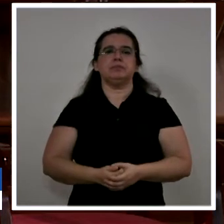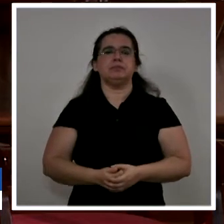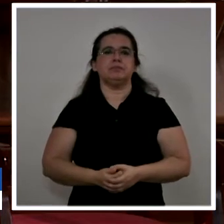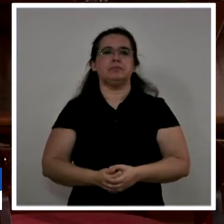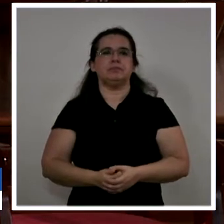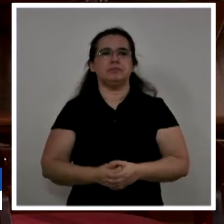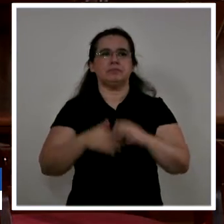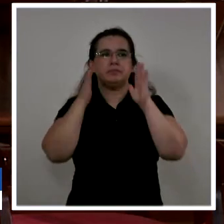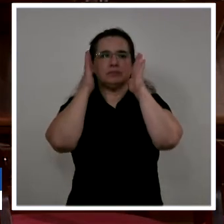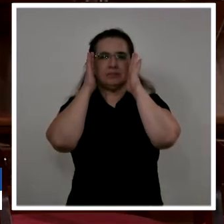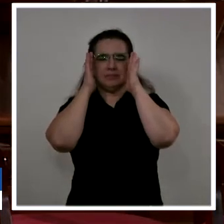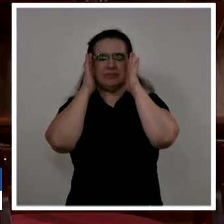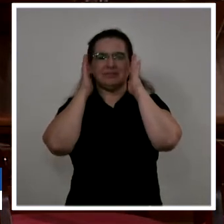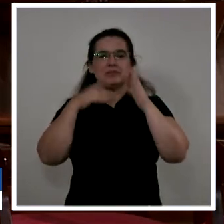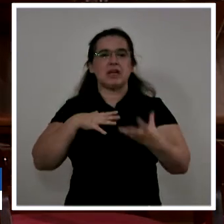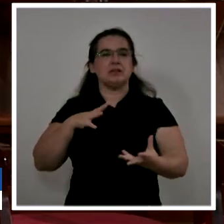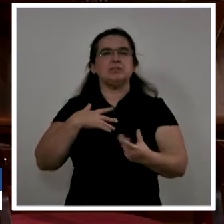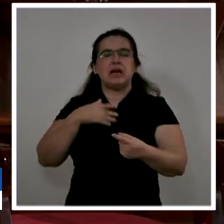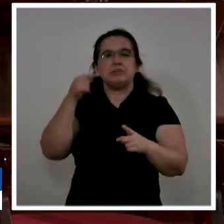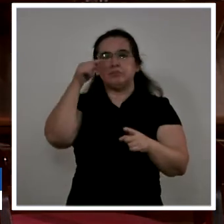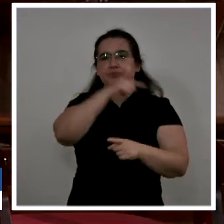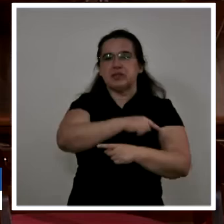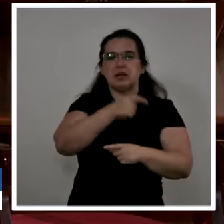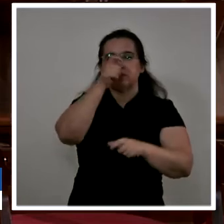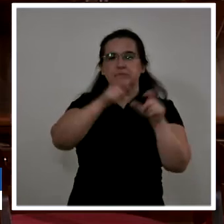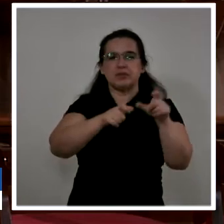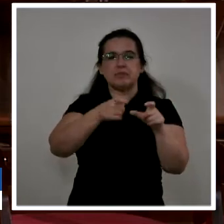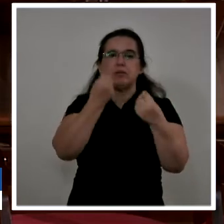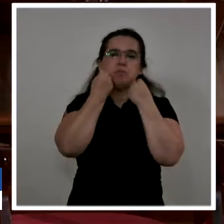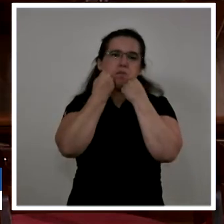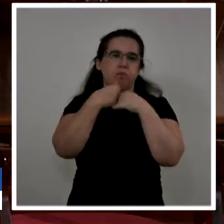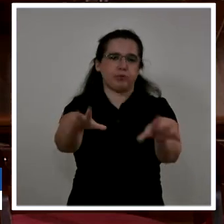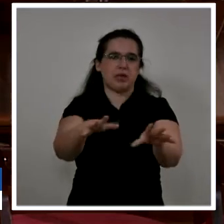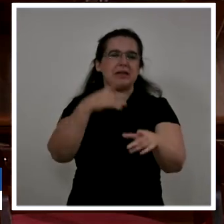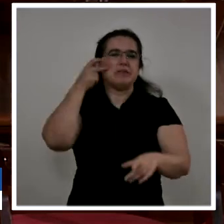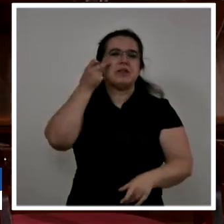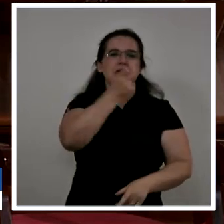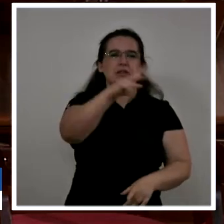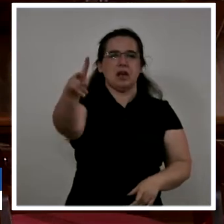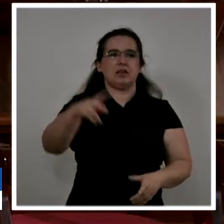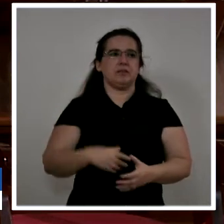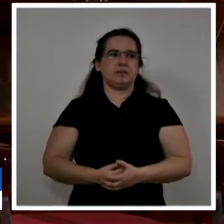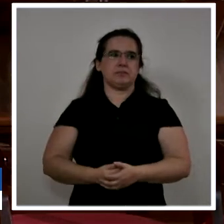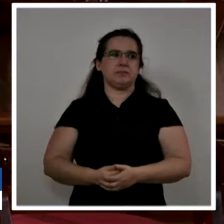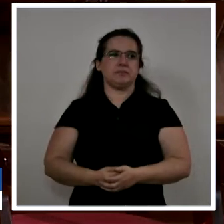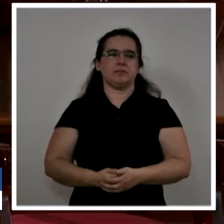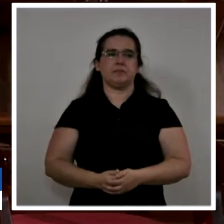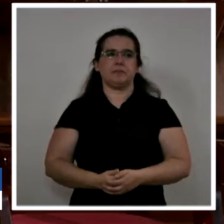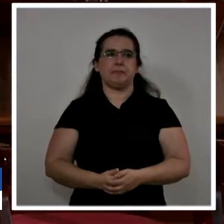no one regarding. Despercebidos, perecem para sempre. That means, guess what, Job? You're